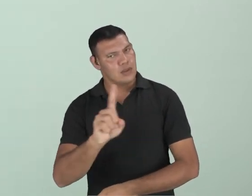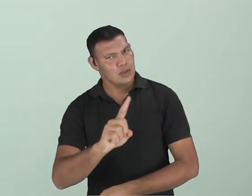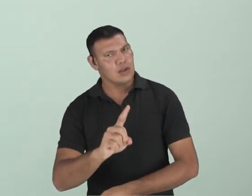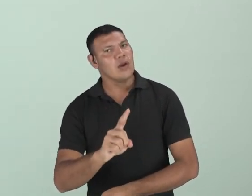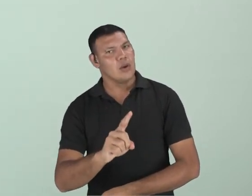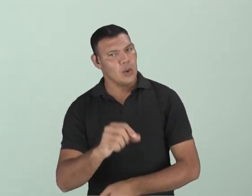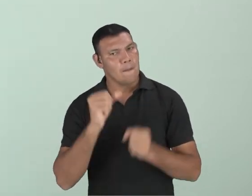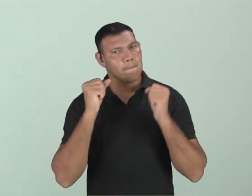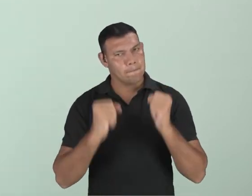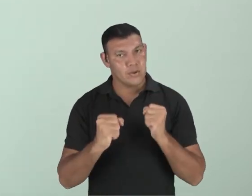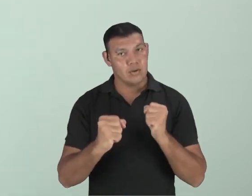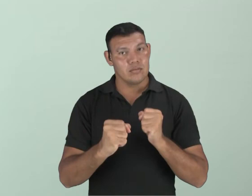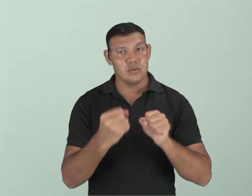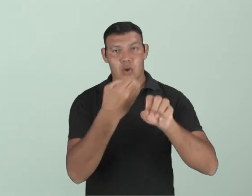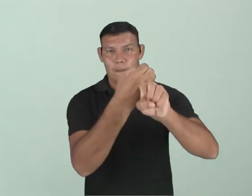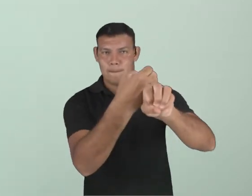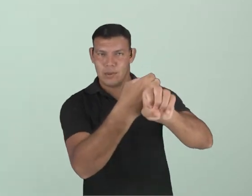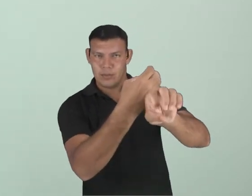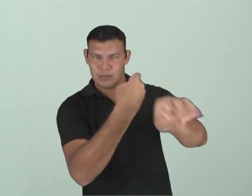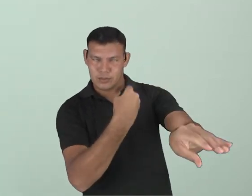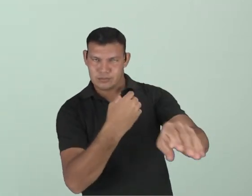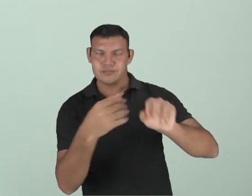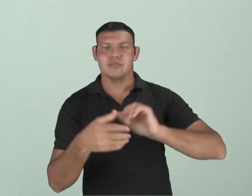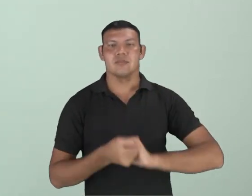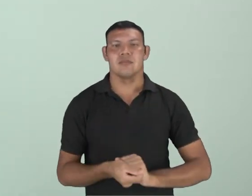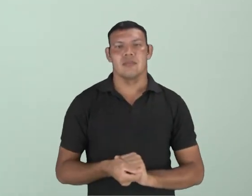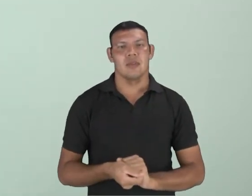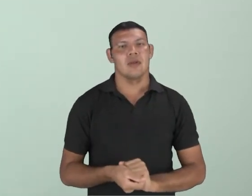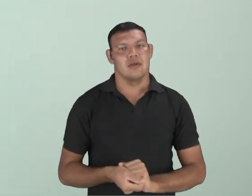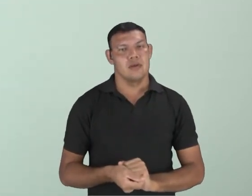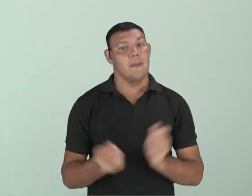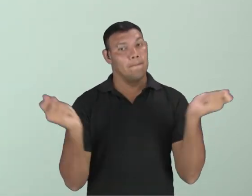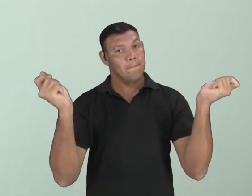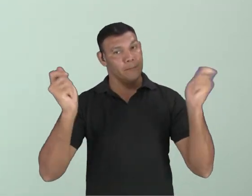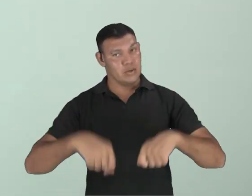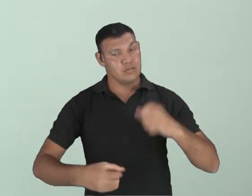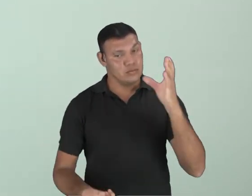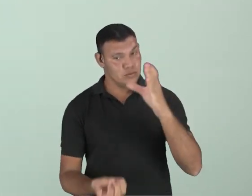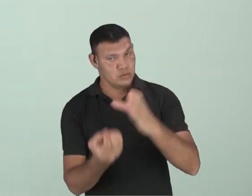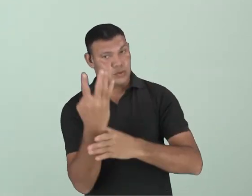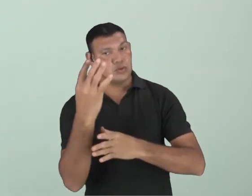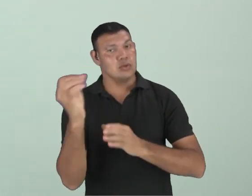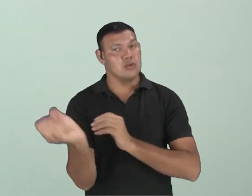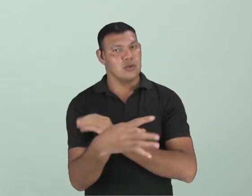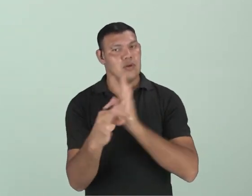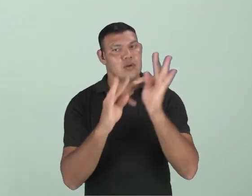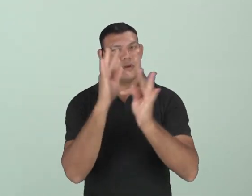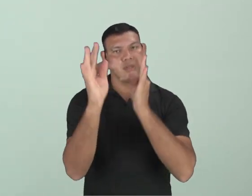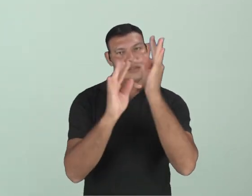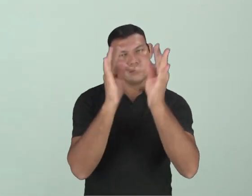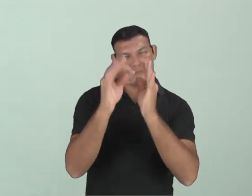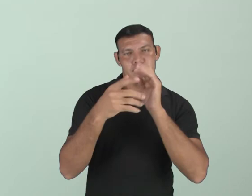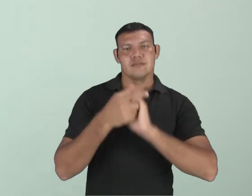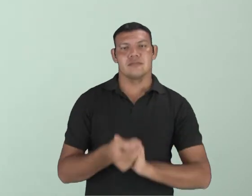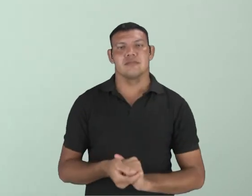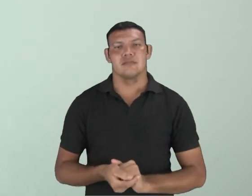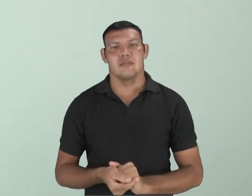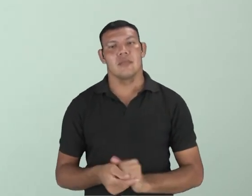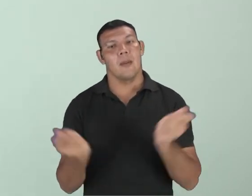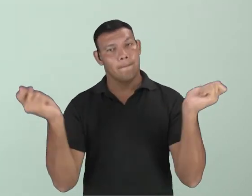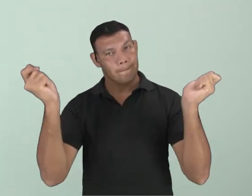online também. Mas tudo isso graças aí ao surgimento dessas tecnologias, tudo isso